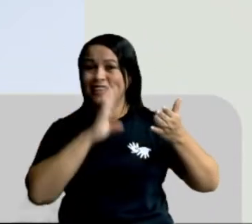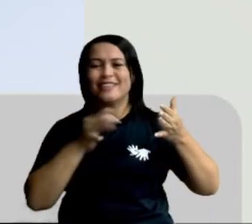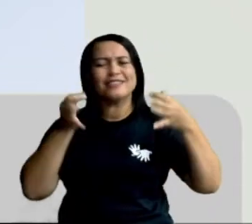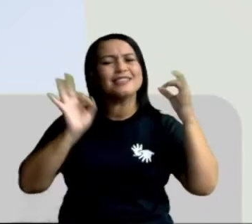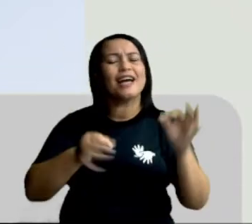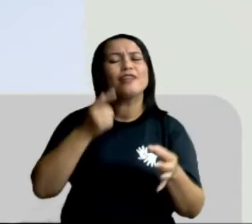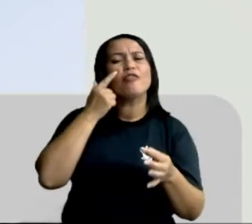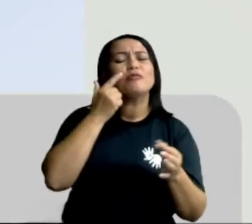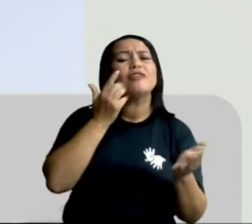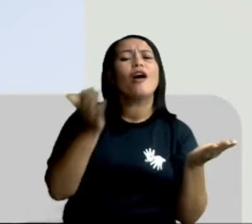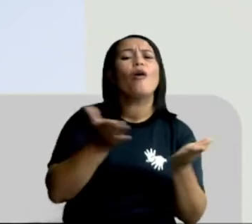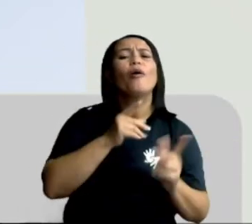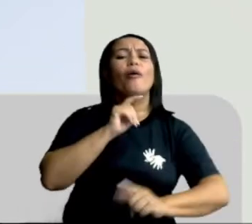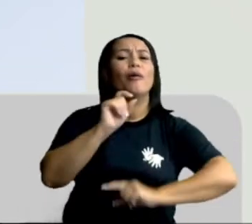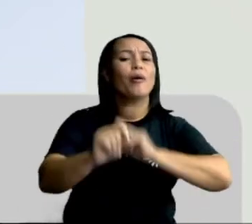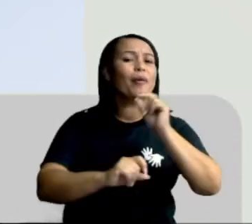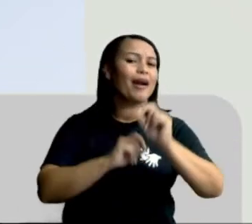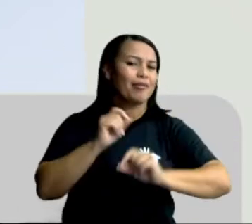Vamos agora